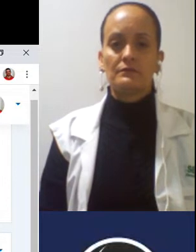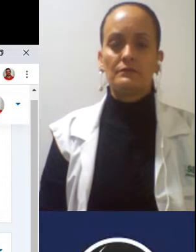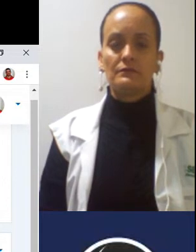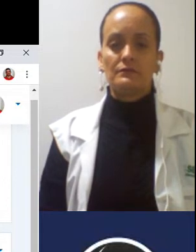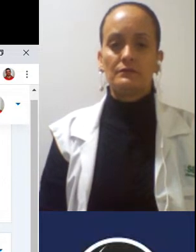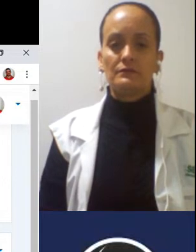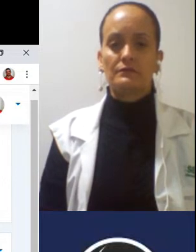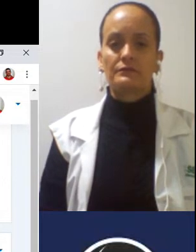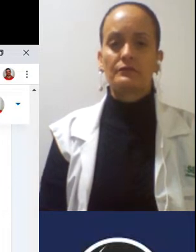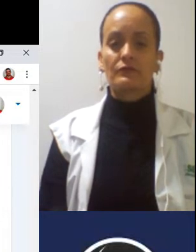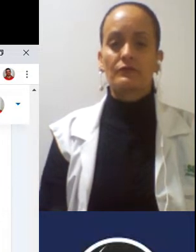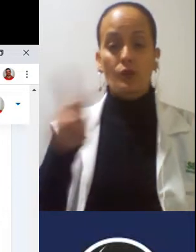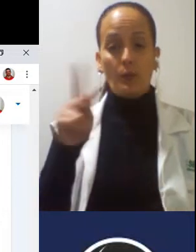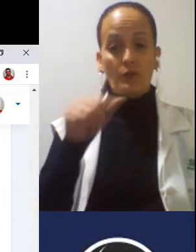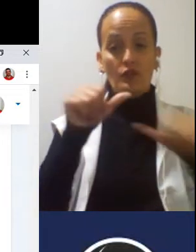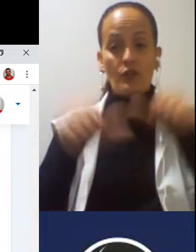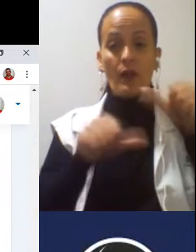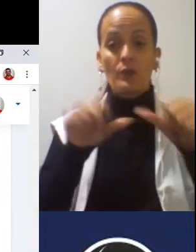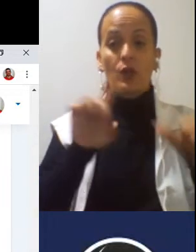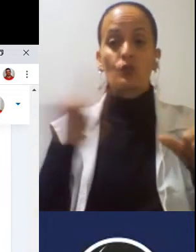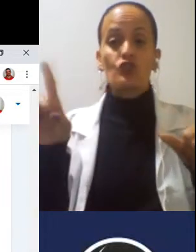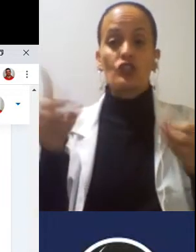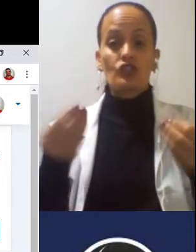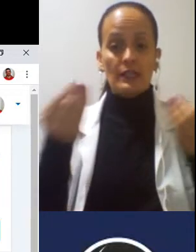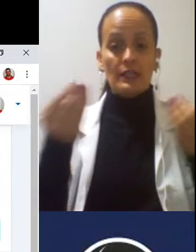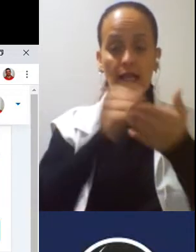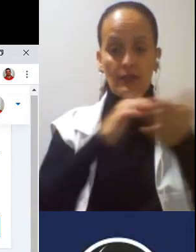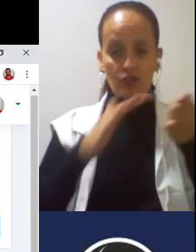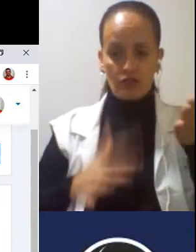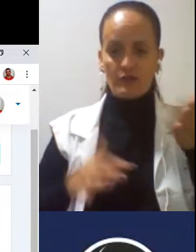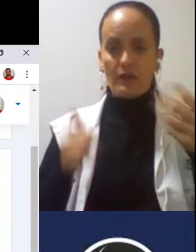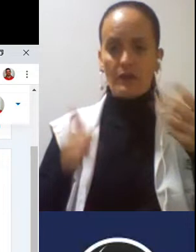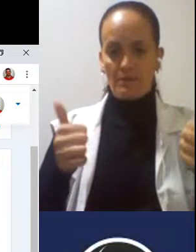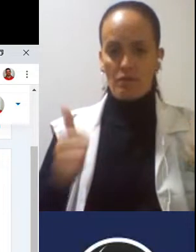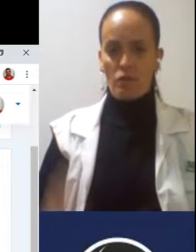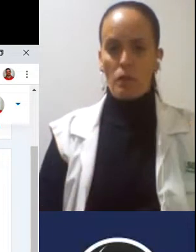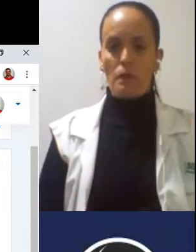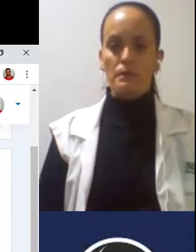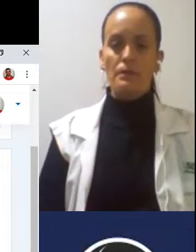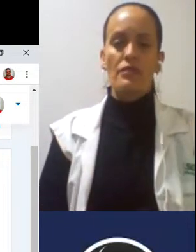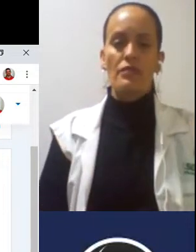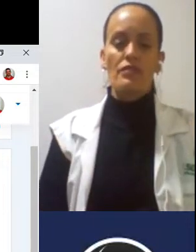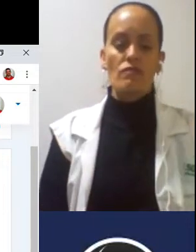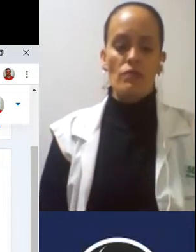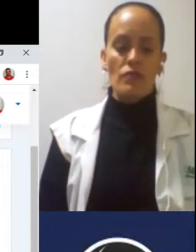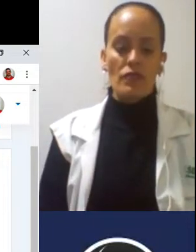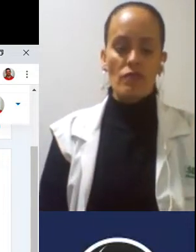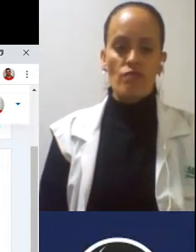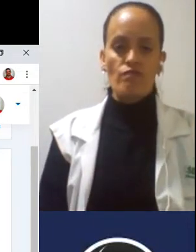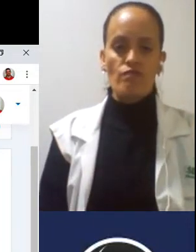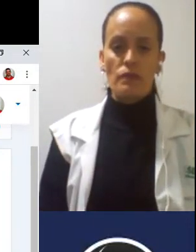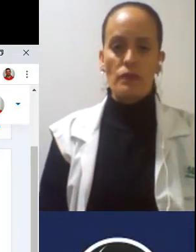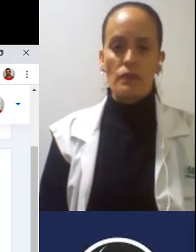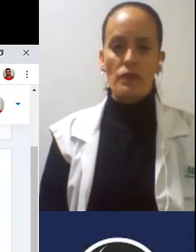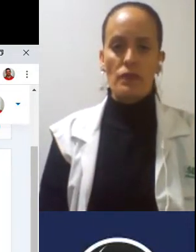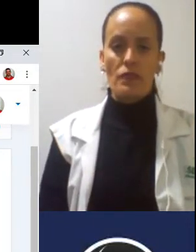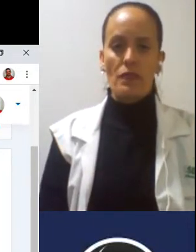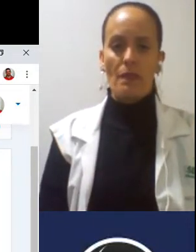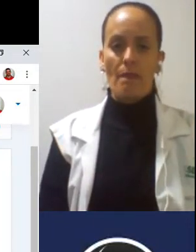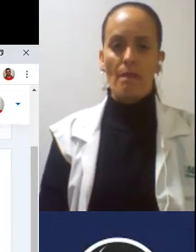Então eu vou editar aqui a data, pode ficar tranquilo que vocês não vão ficar prejudicados aí não, tranquilo? Não, beleza. Obrigado, professor. Por